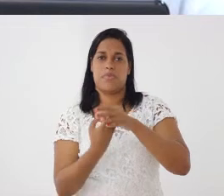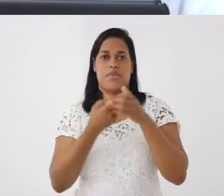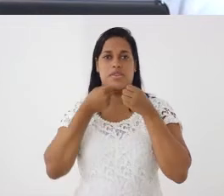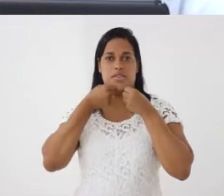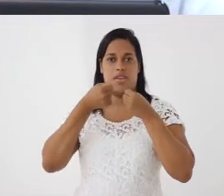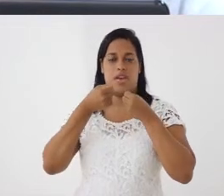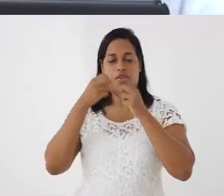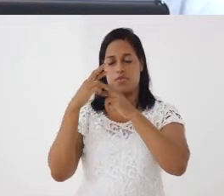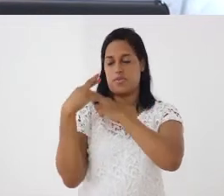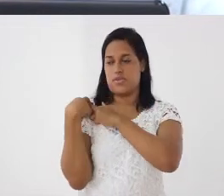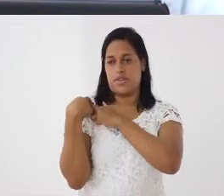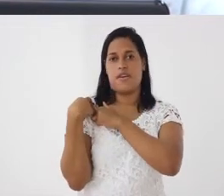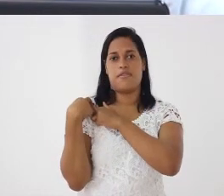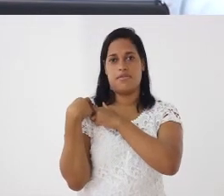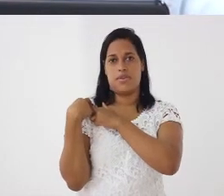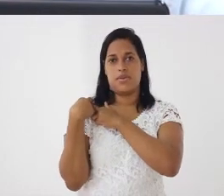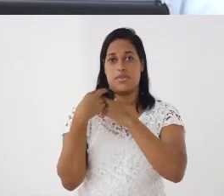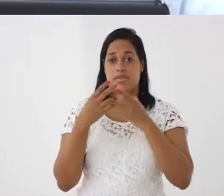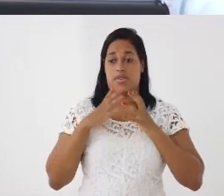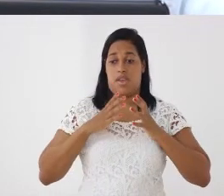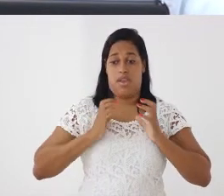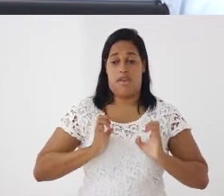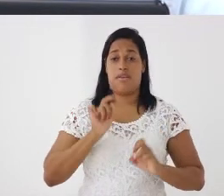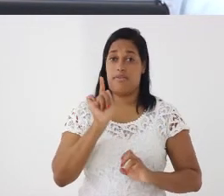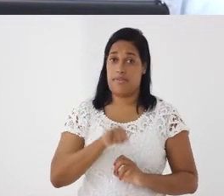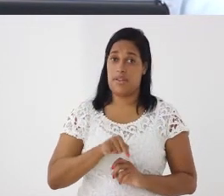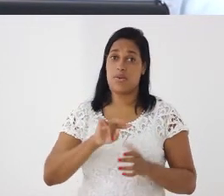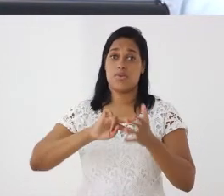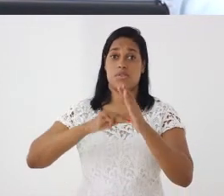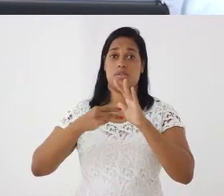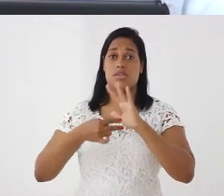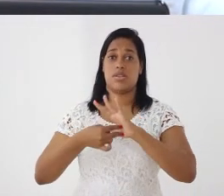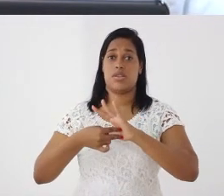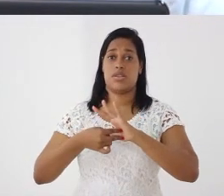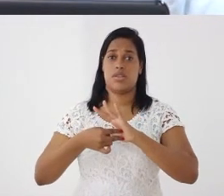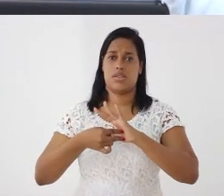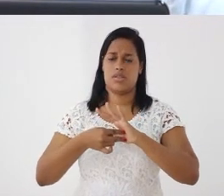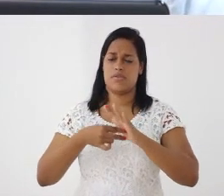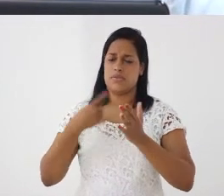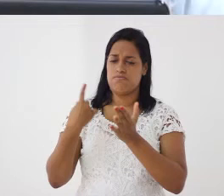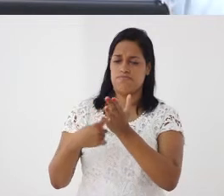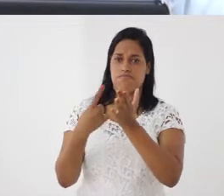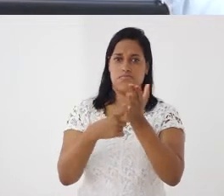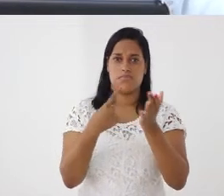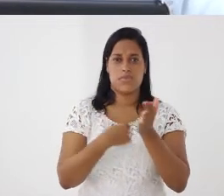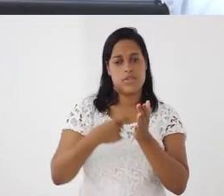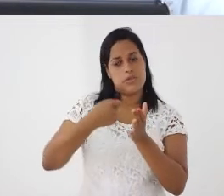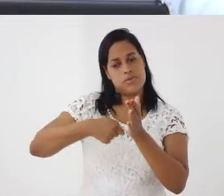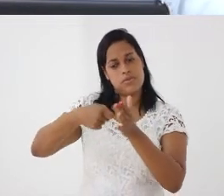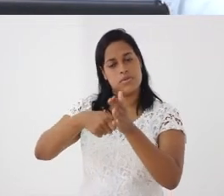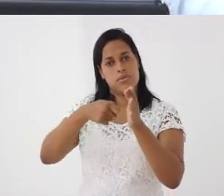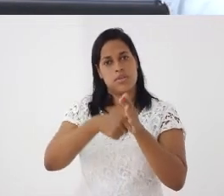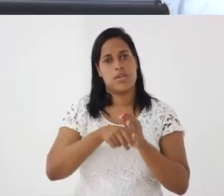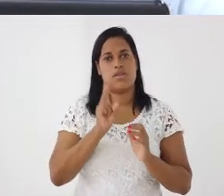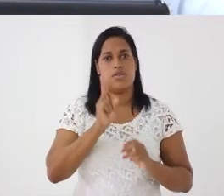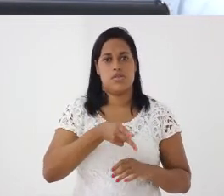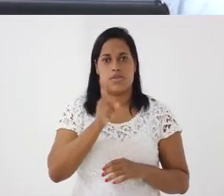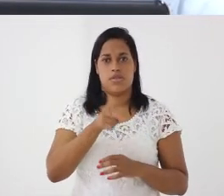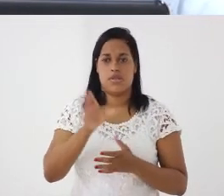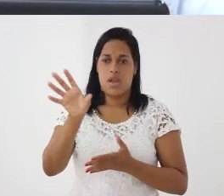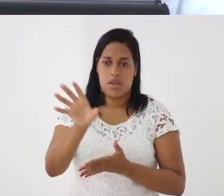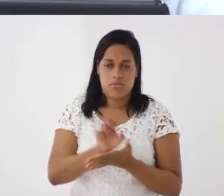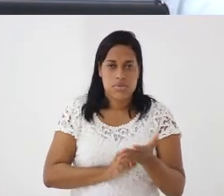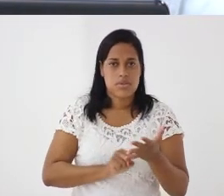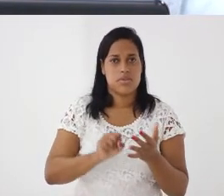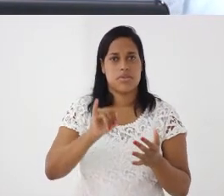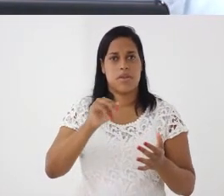socialmente responsável. Ser ético nesse caso significa cumprir as obrigações de recolhimento de